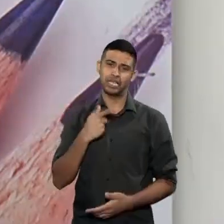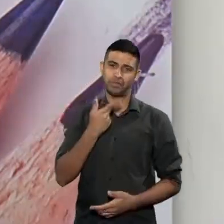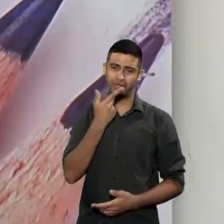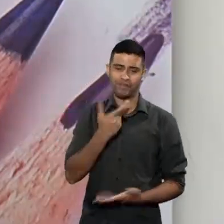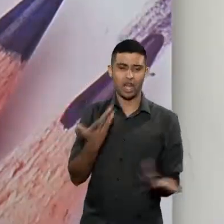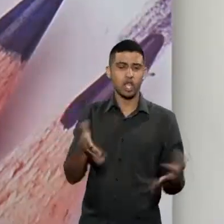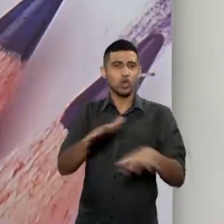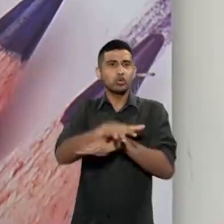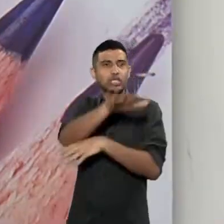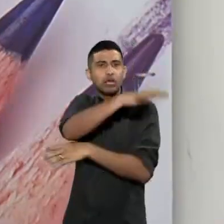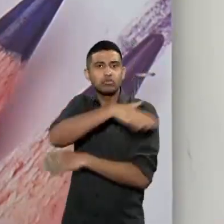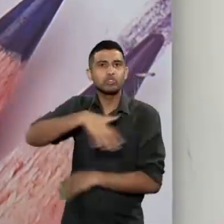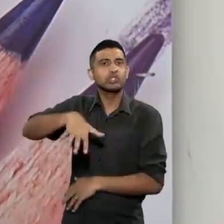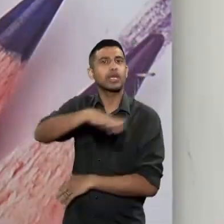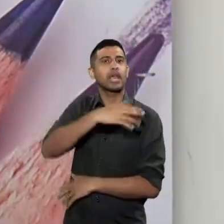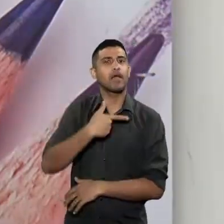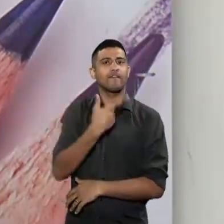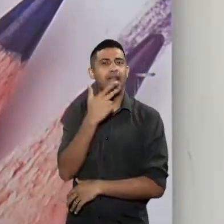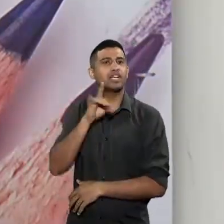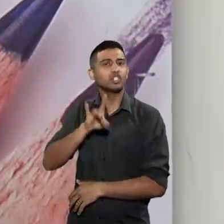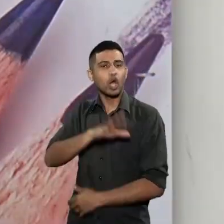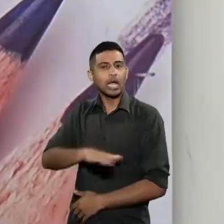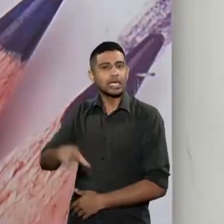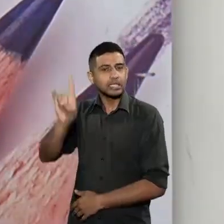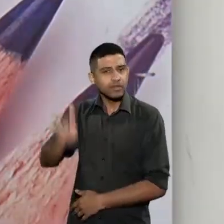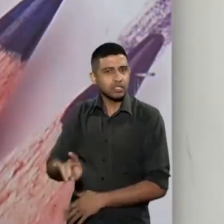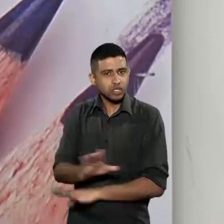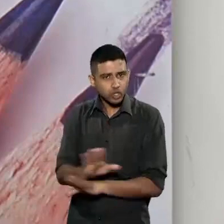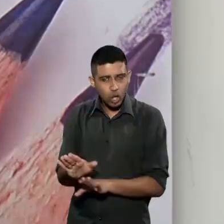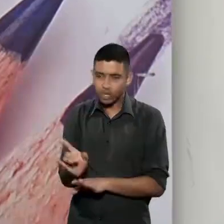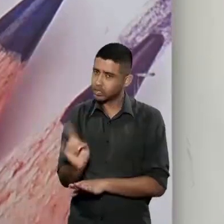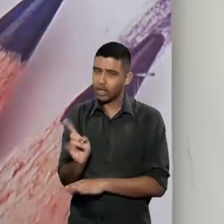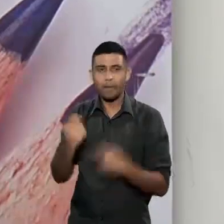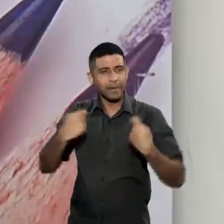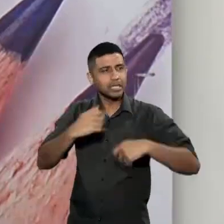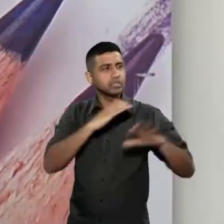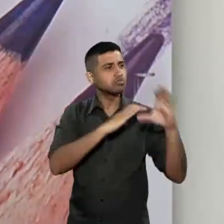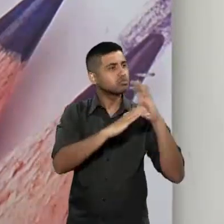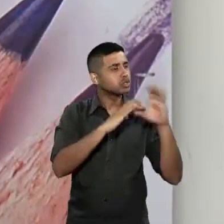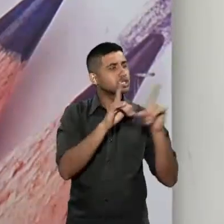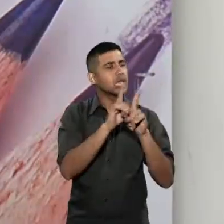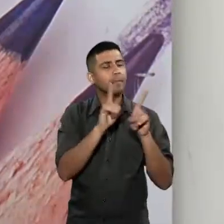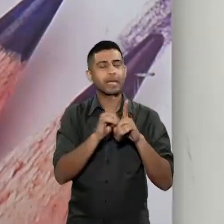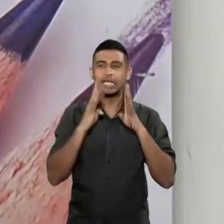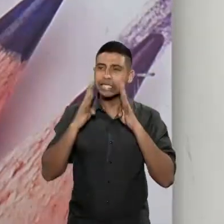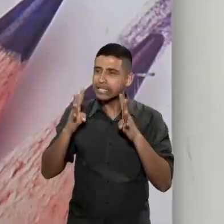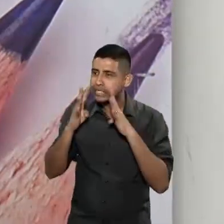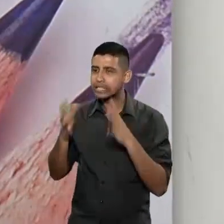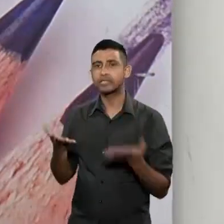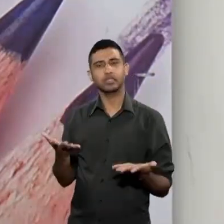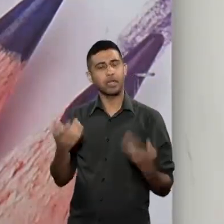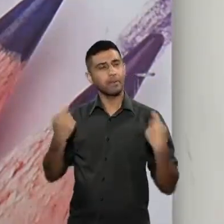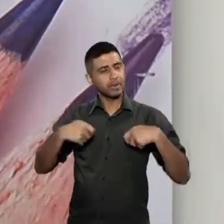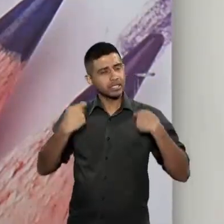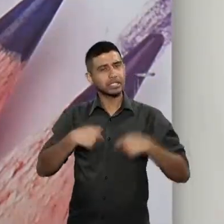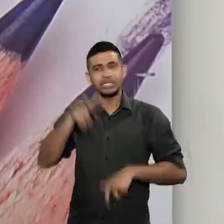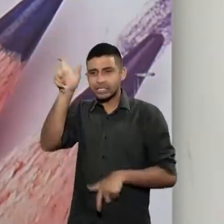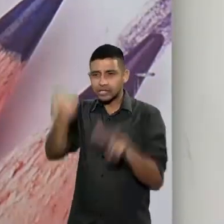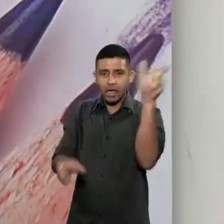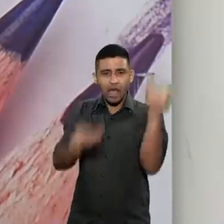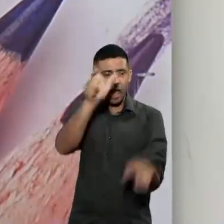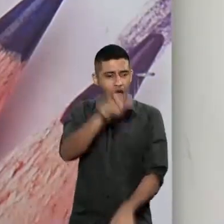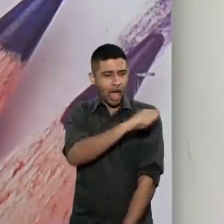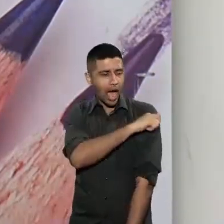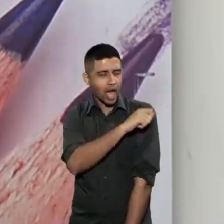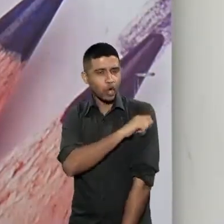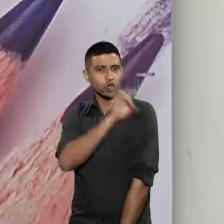fala, inclusão no geral, e aí não é só crianças com deficiência, que tem que haver diálogo e tem que haver escuta. A gente precisa olhar para esses